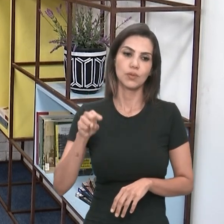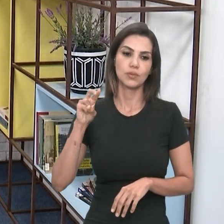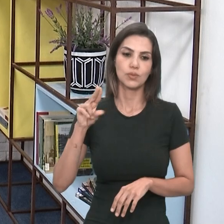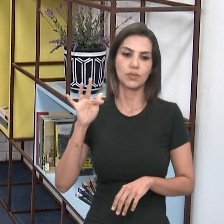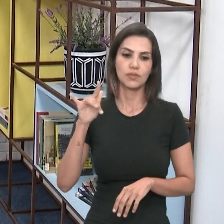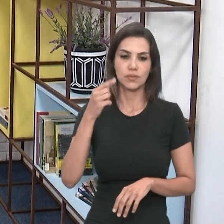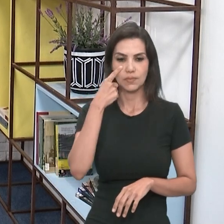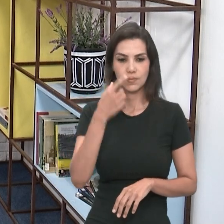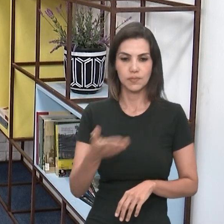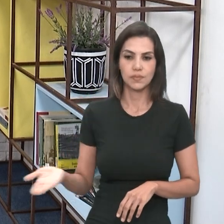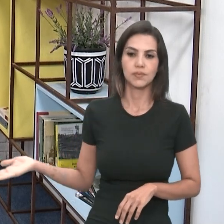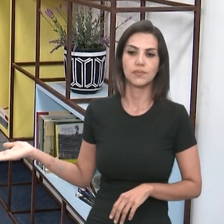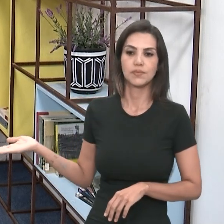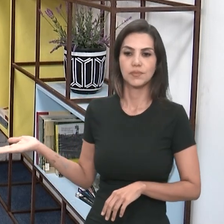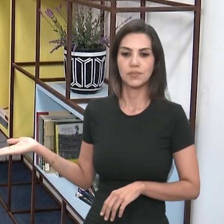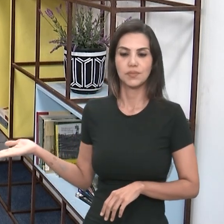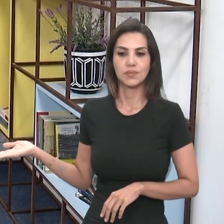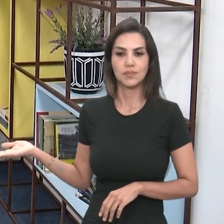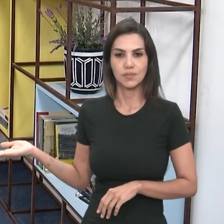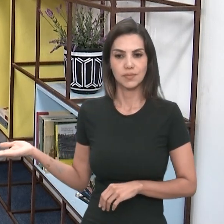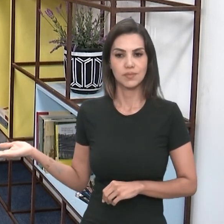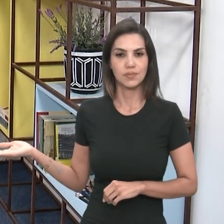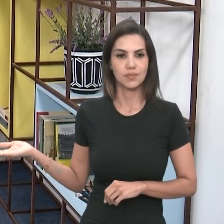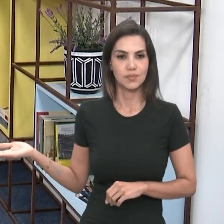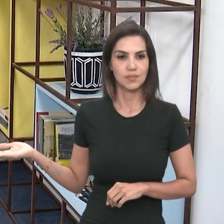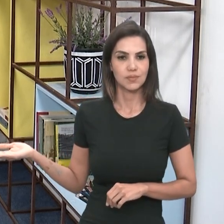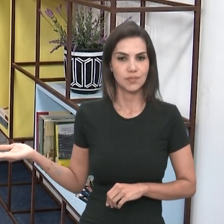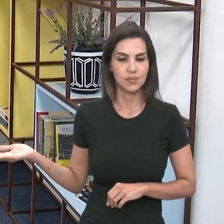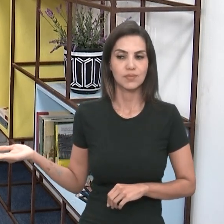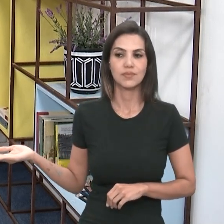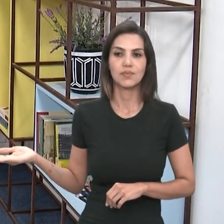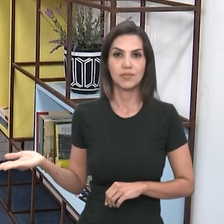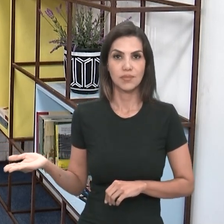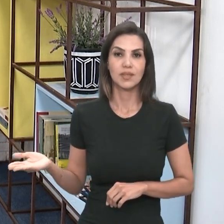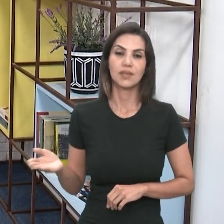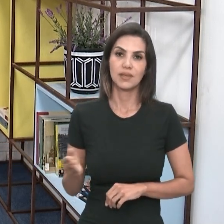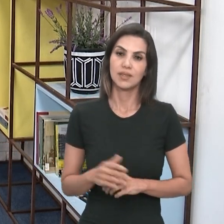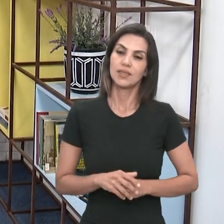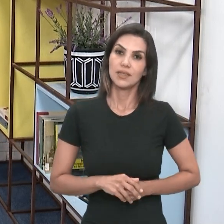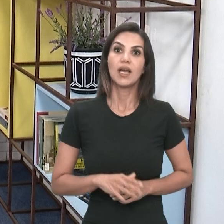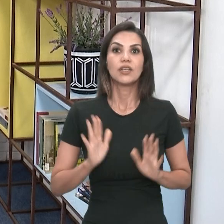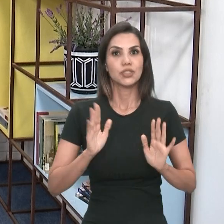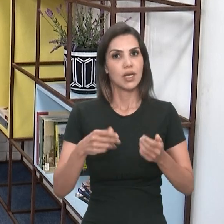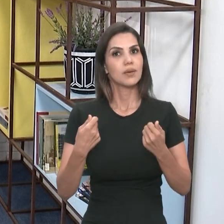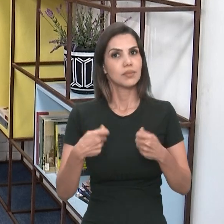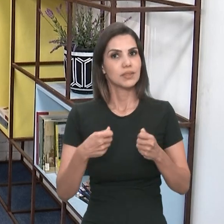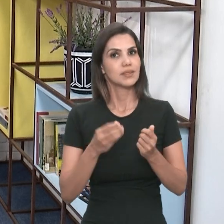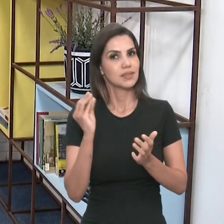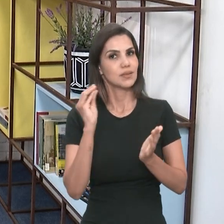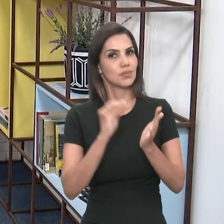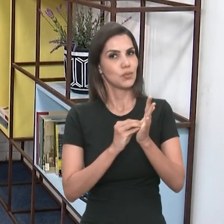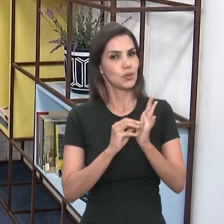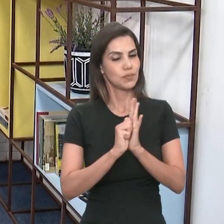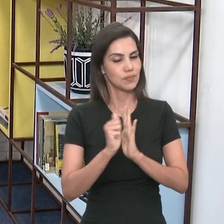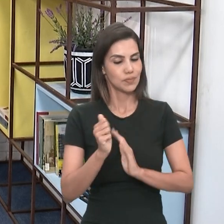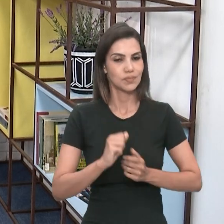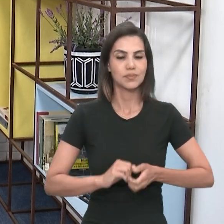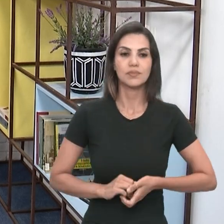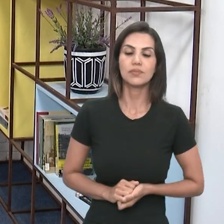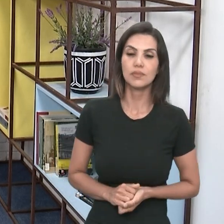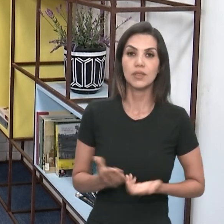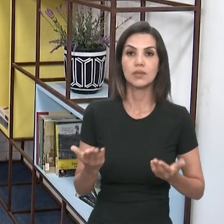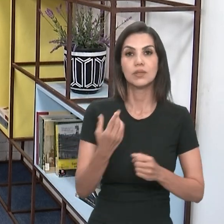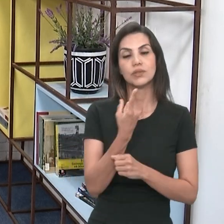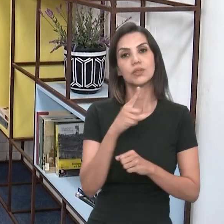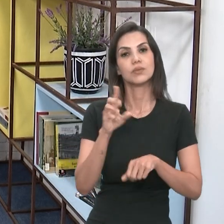pós-graduação.odonto.ufg.br. Tá longe ainda, mas é bom não deixar para a última hora, né? Exato, já deixa anotado na sua agenda. Com certeza. E agora, para finalizar a nossa agenda